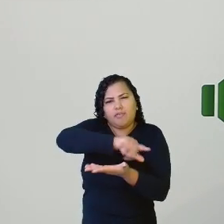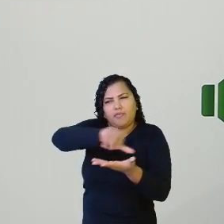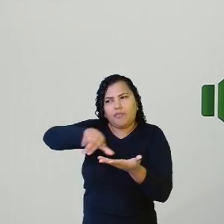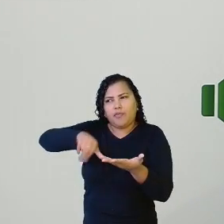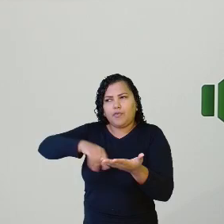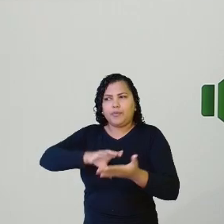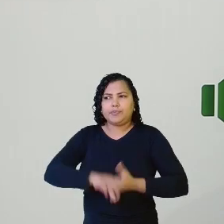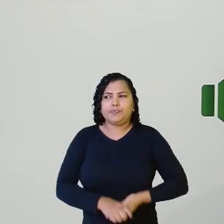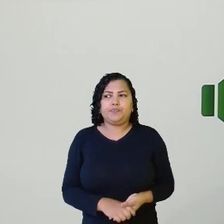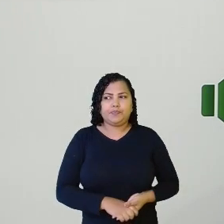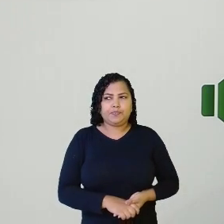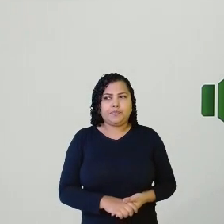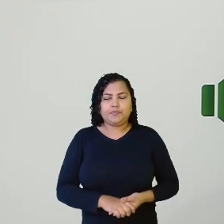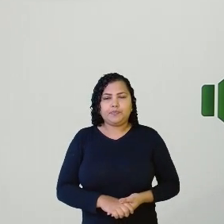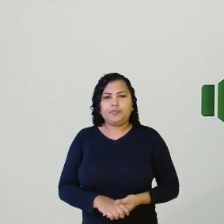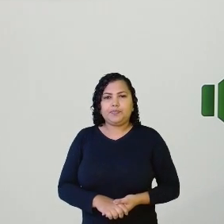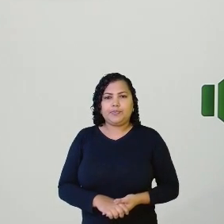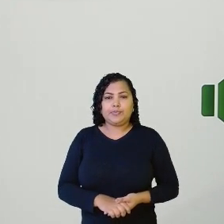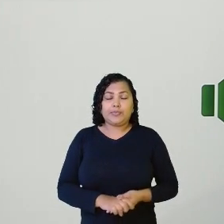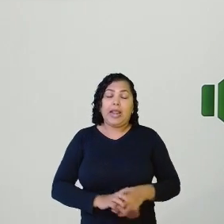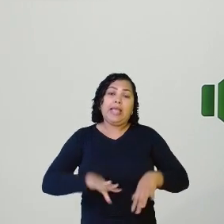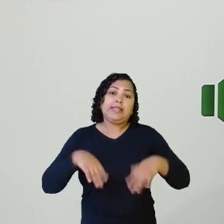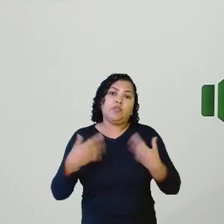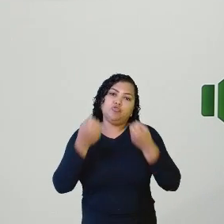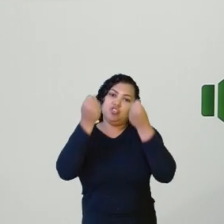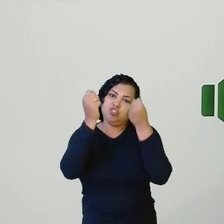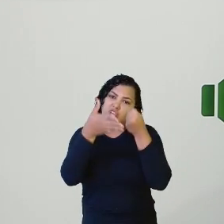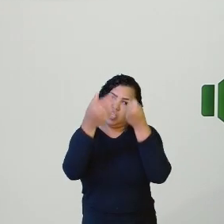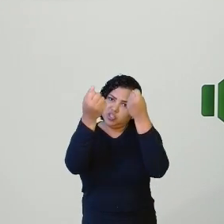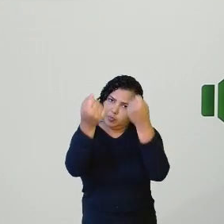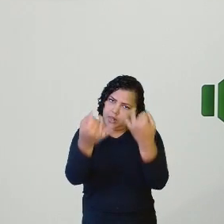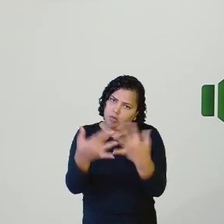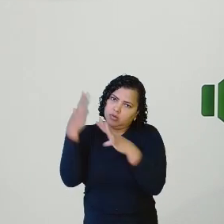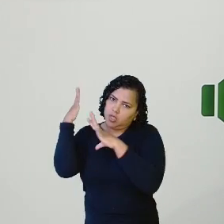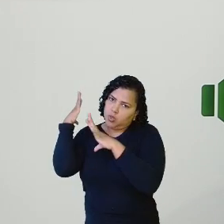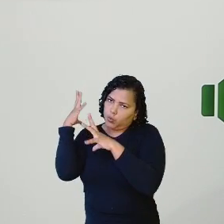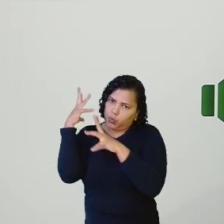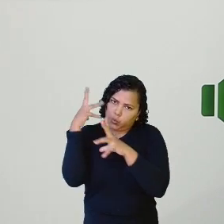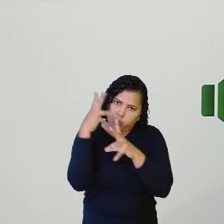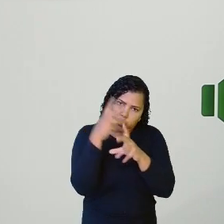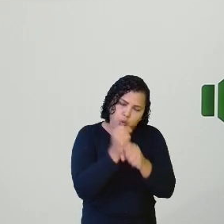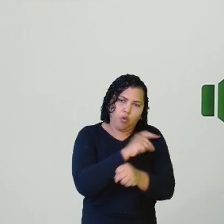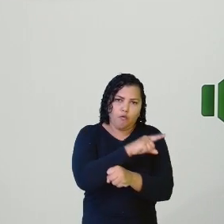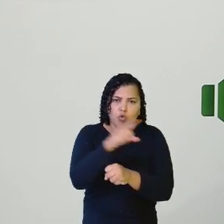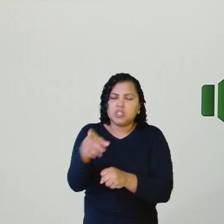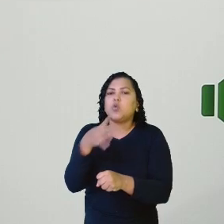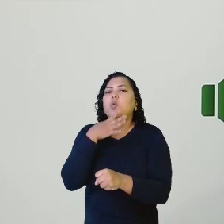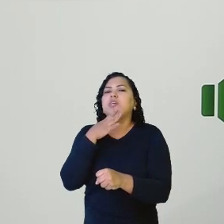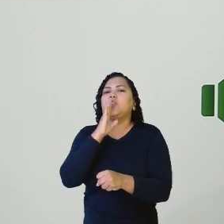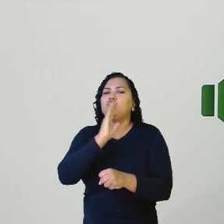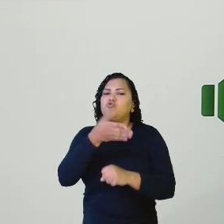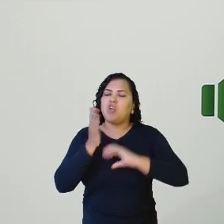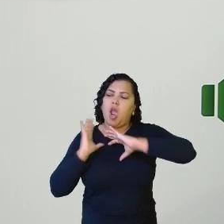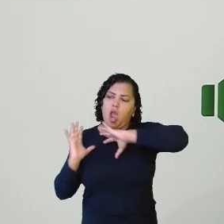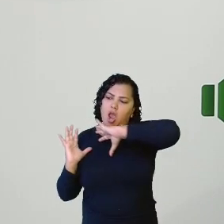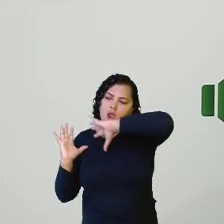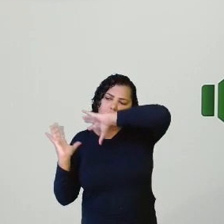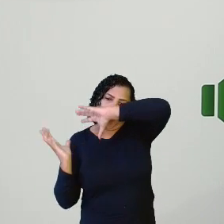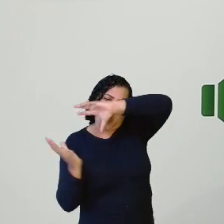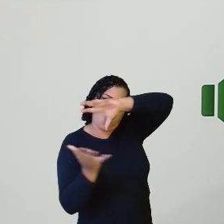E aí, veja bem, a gente falou um pouquinho sobre todo esse conteúdo, vocês conheceram os planetas, vocês